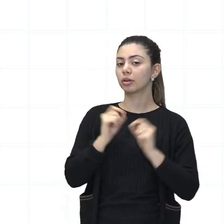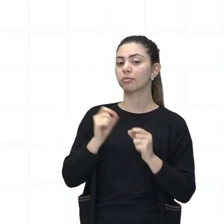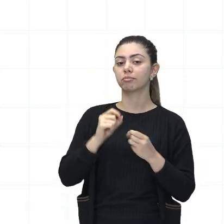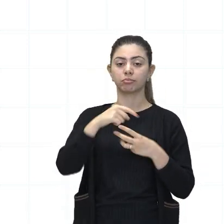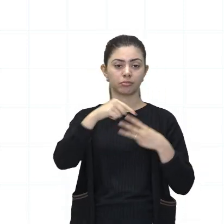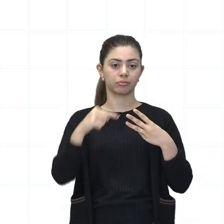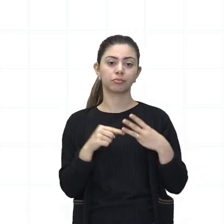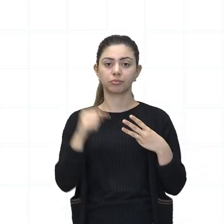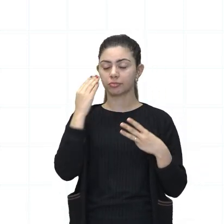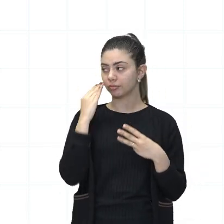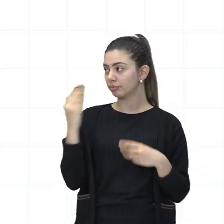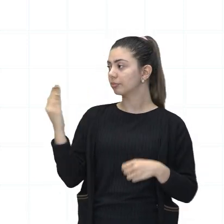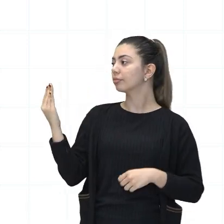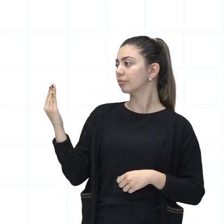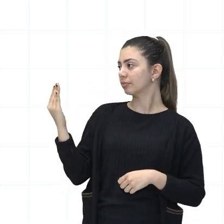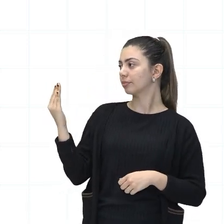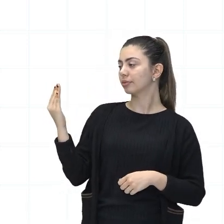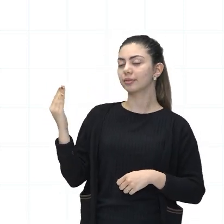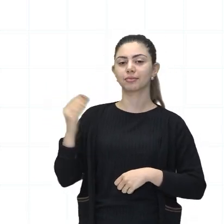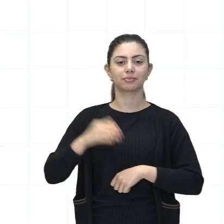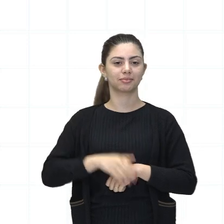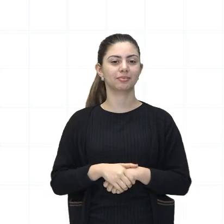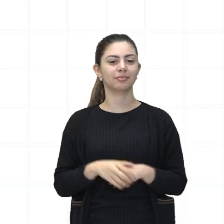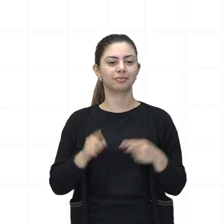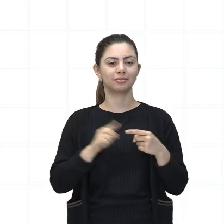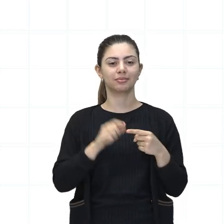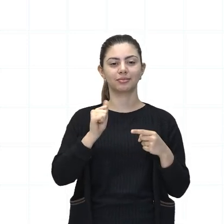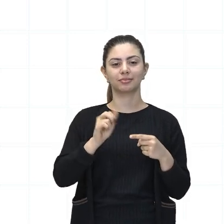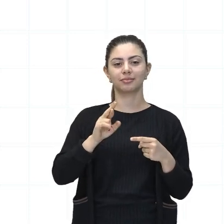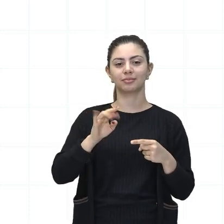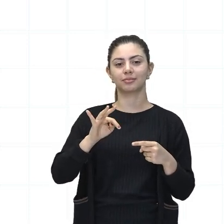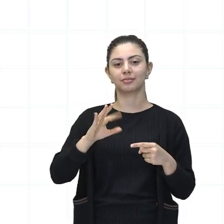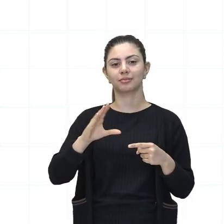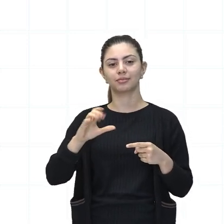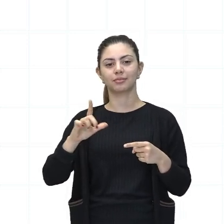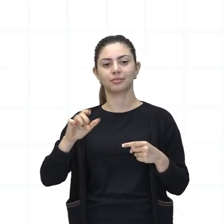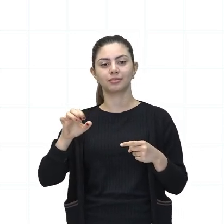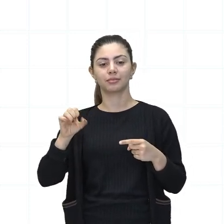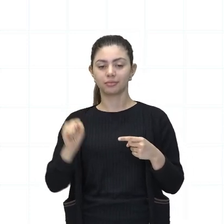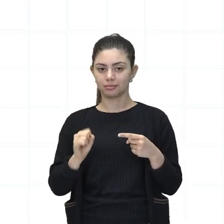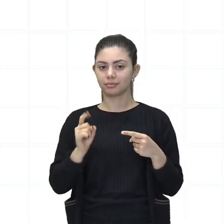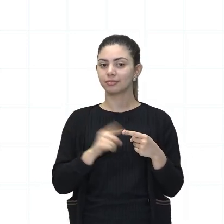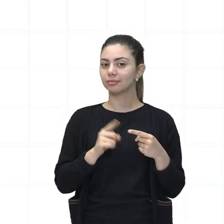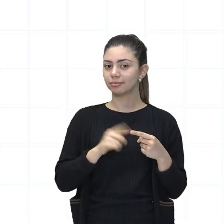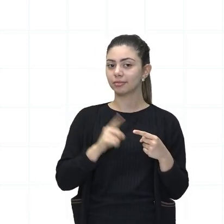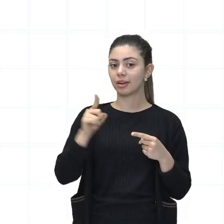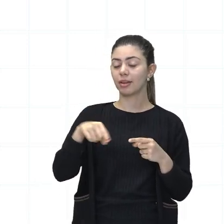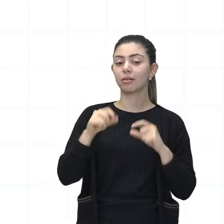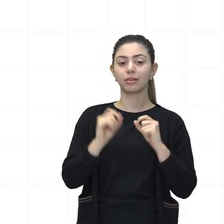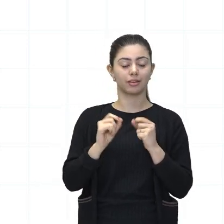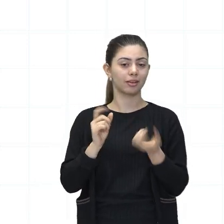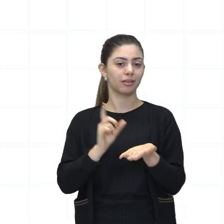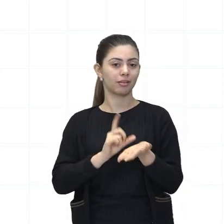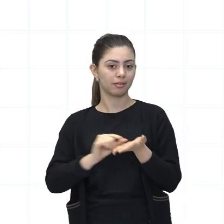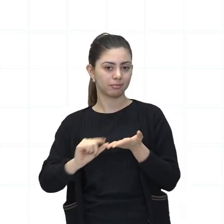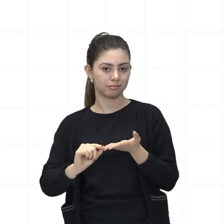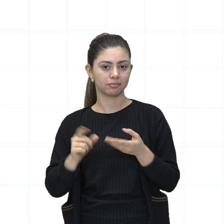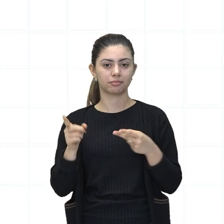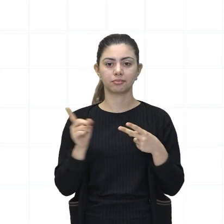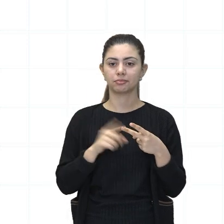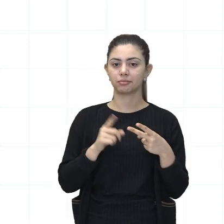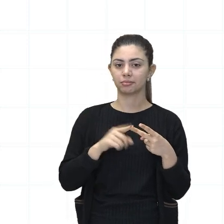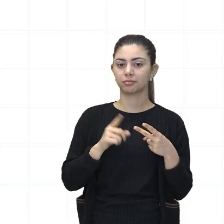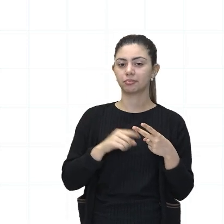cada um deles. O primeiro é articles, que são artigos. Em seguida, nós